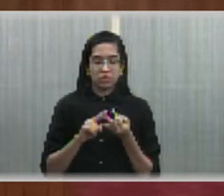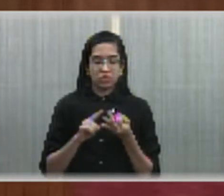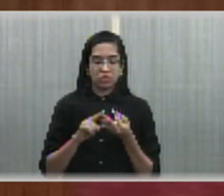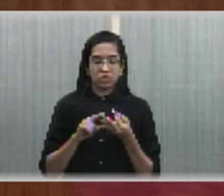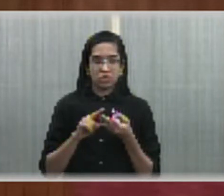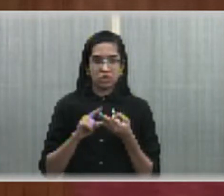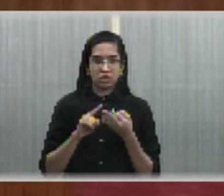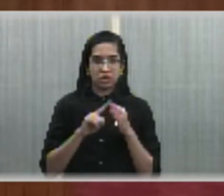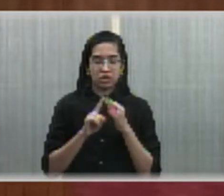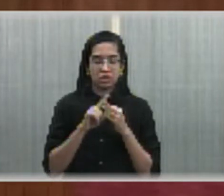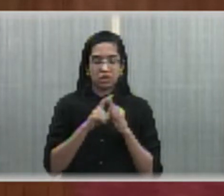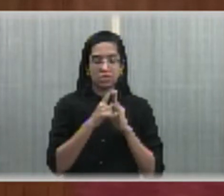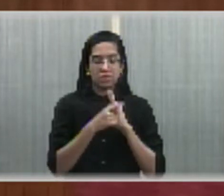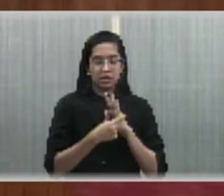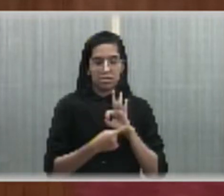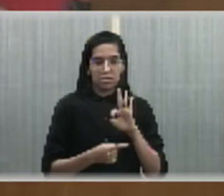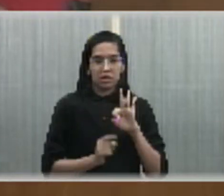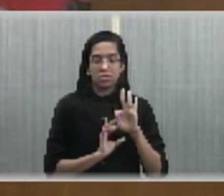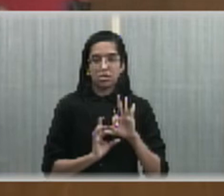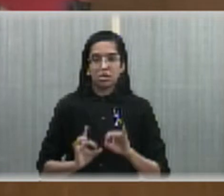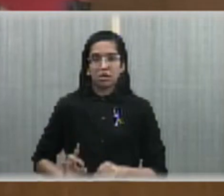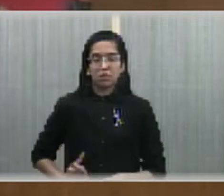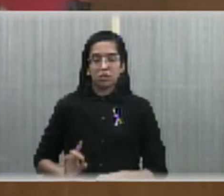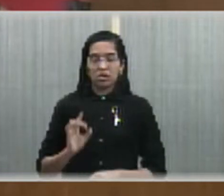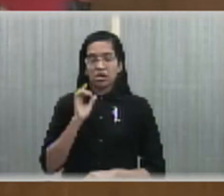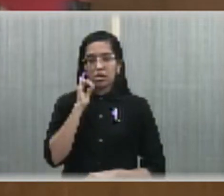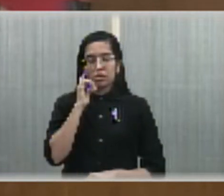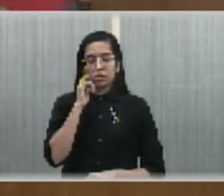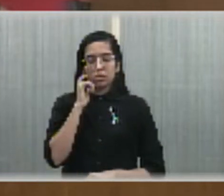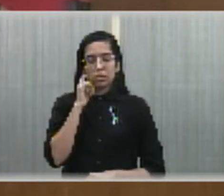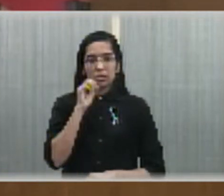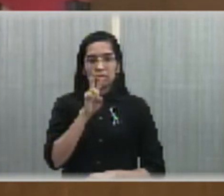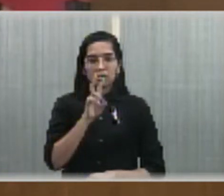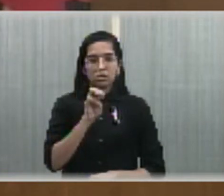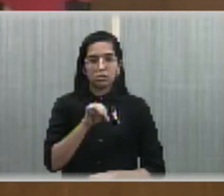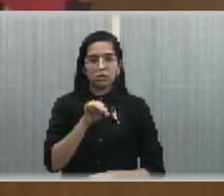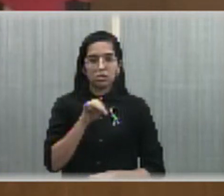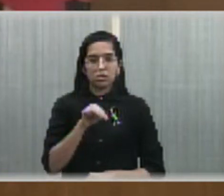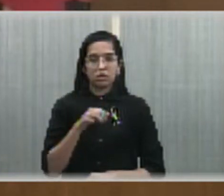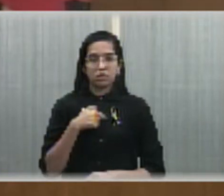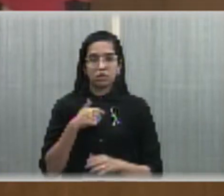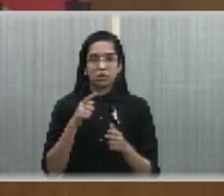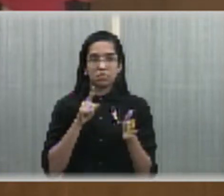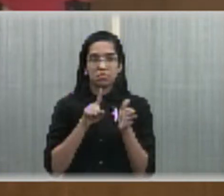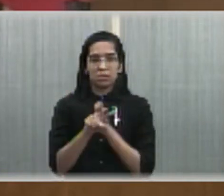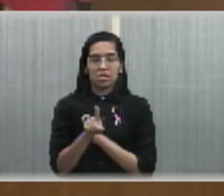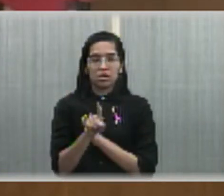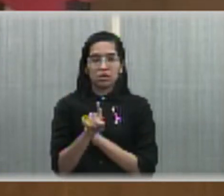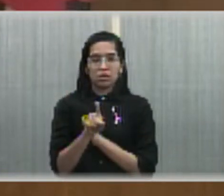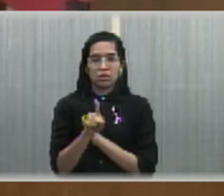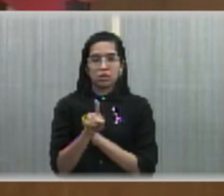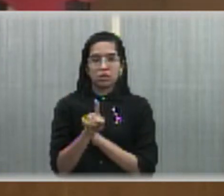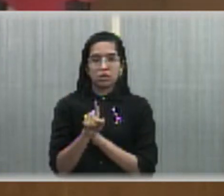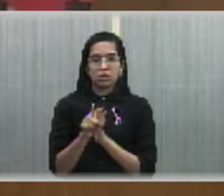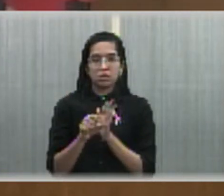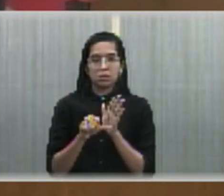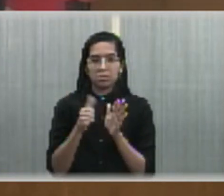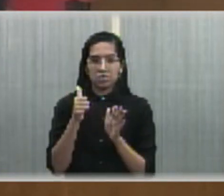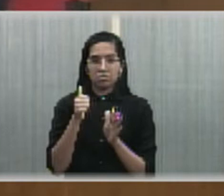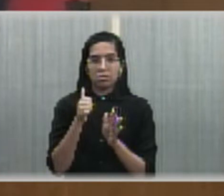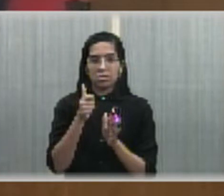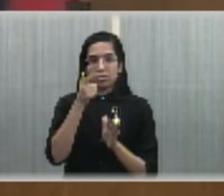1, 2, 3 parlamentares nos 2 minutos. Eu pergunto aqui pela ordem de